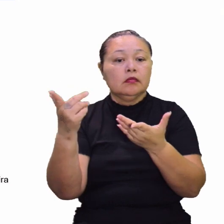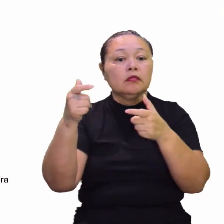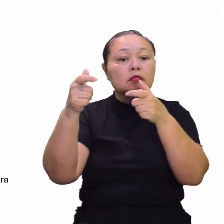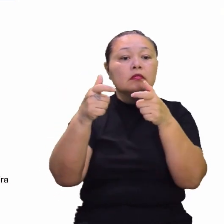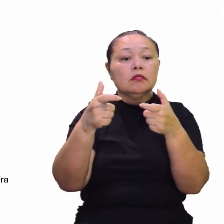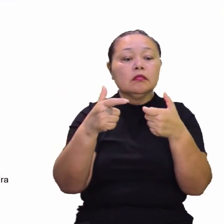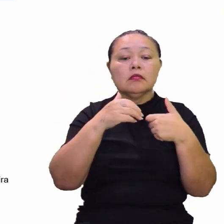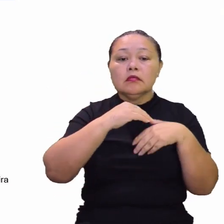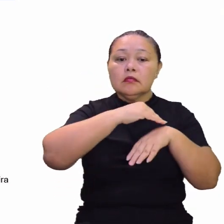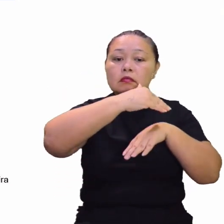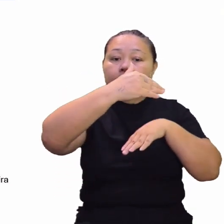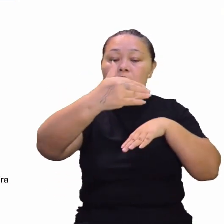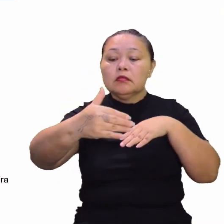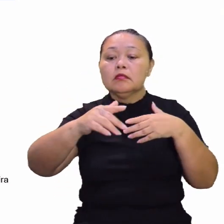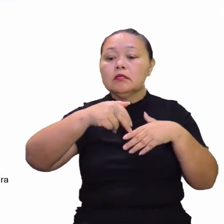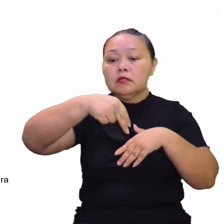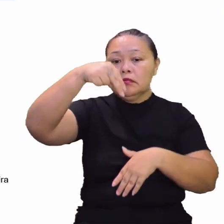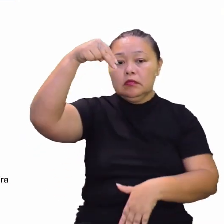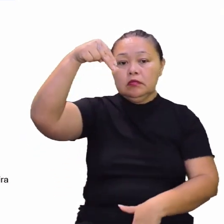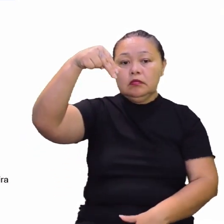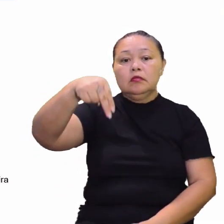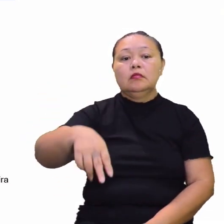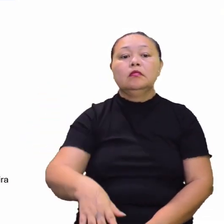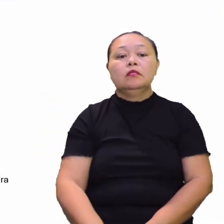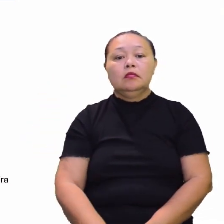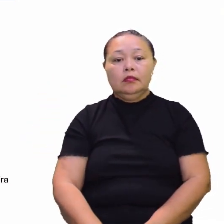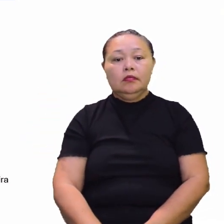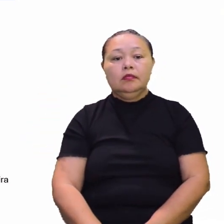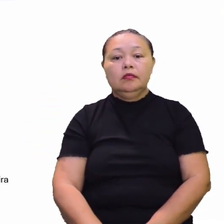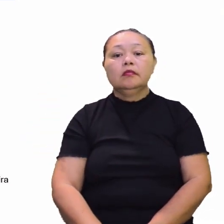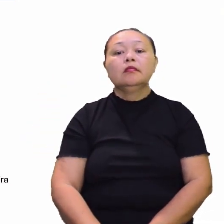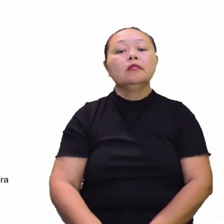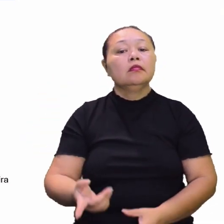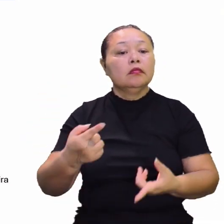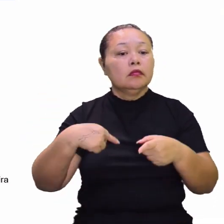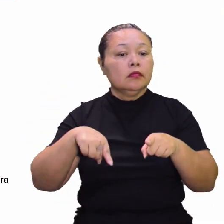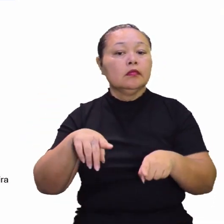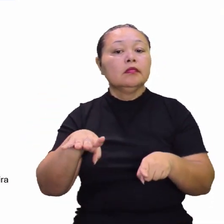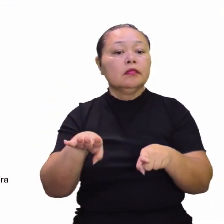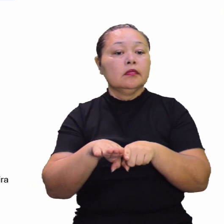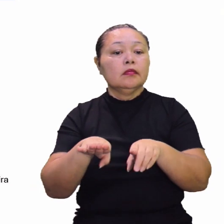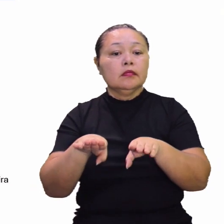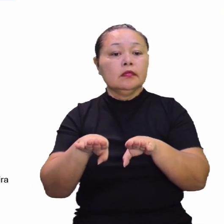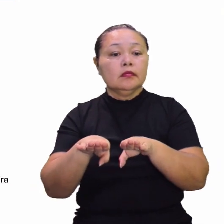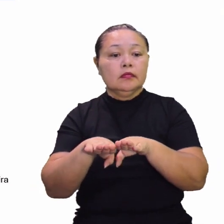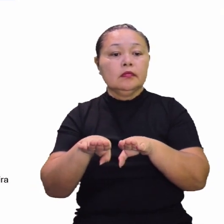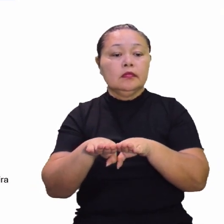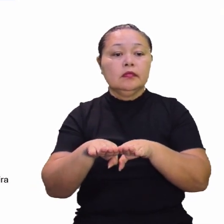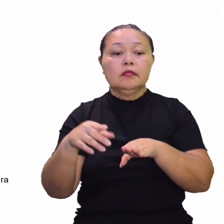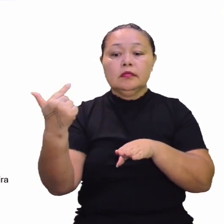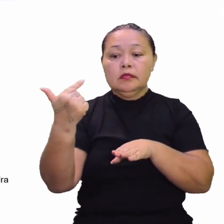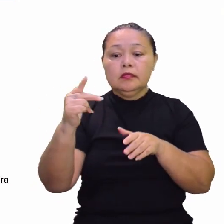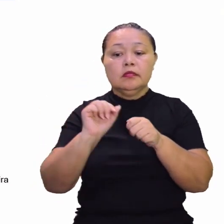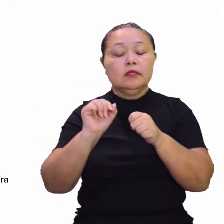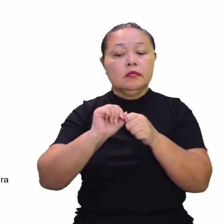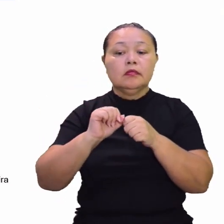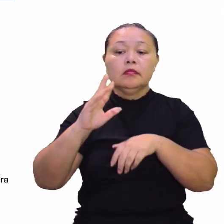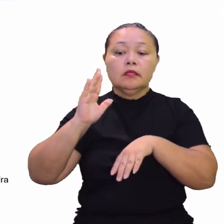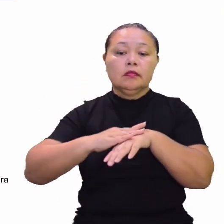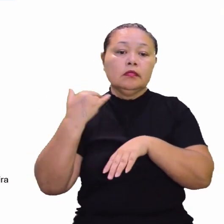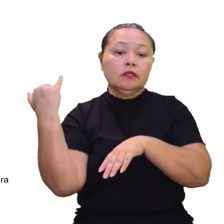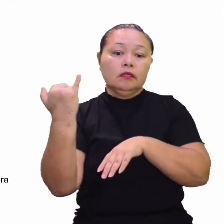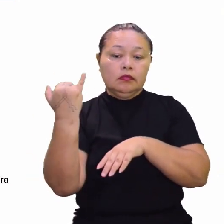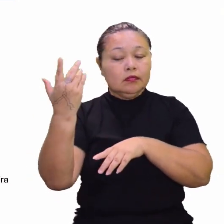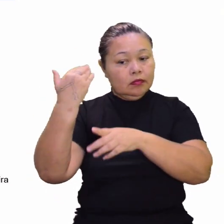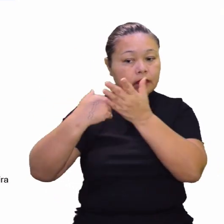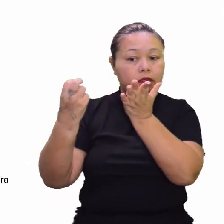é localizada nesse corredor logístico Arco Norte. Também é a segunda hidrovia mais importante do